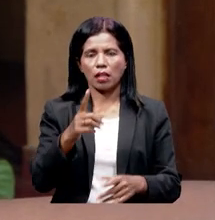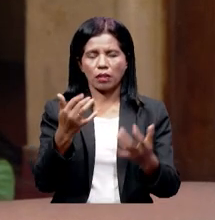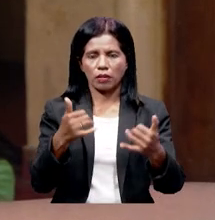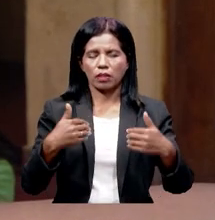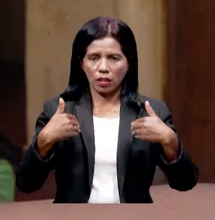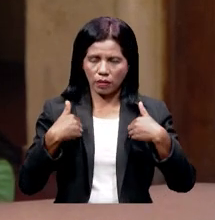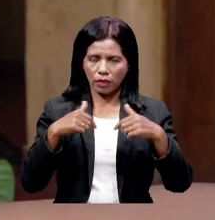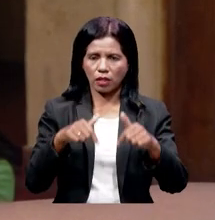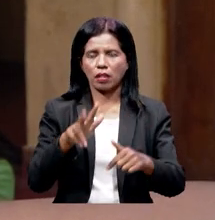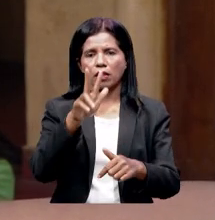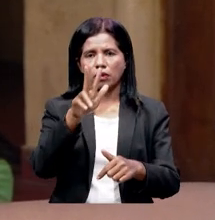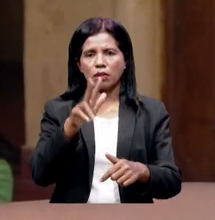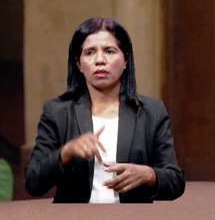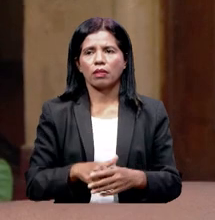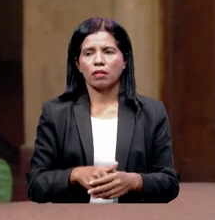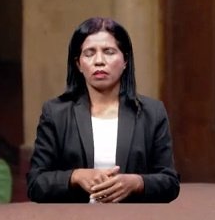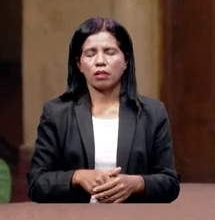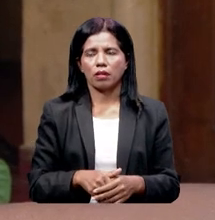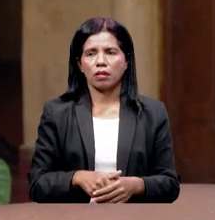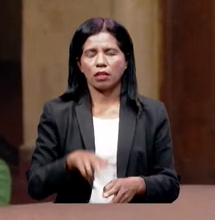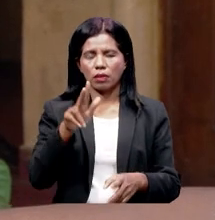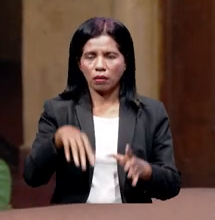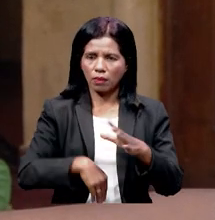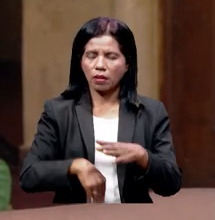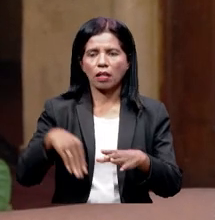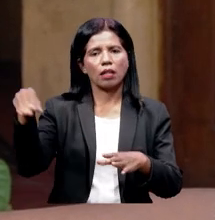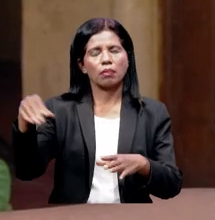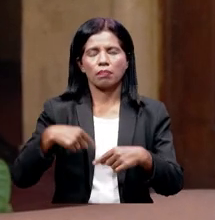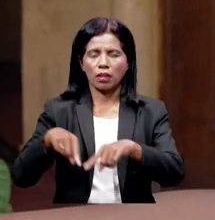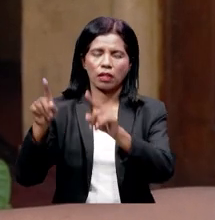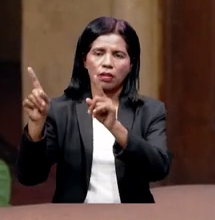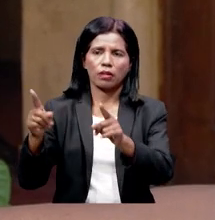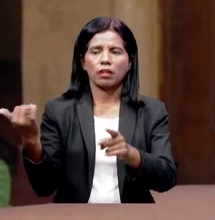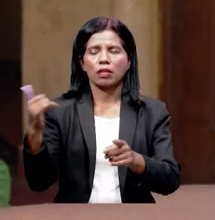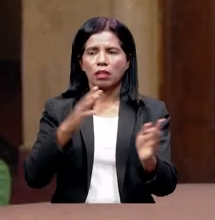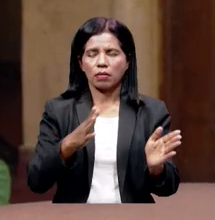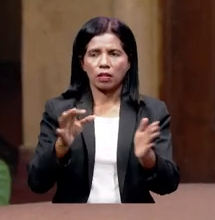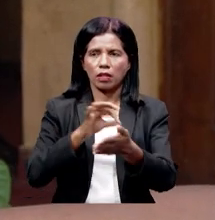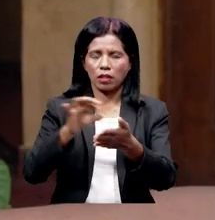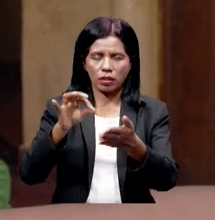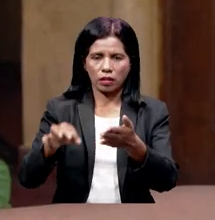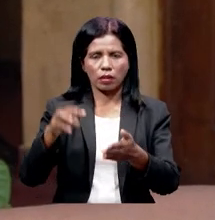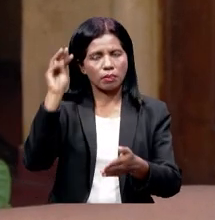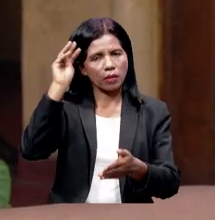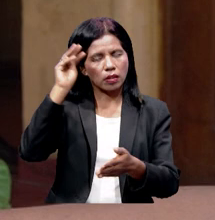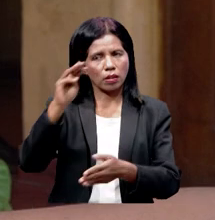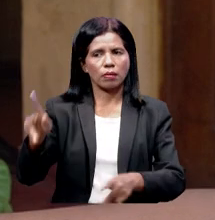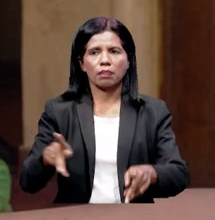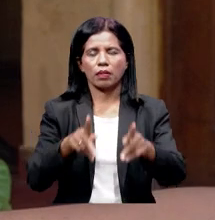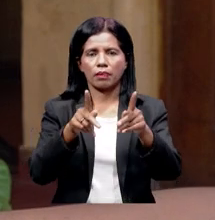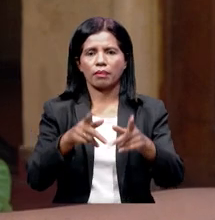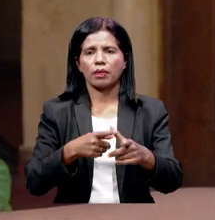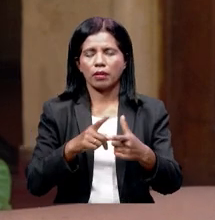na intolu, na entolo mak sayona no rua serni proseso resisto tu iha ministerio